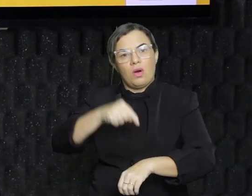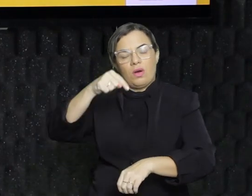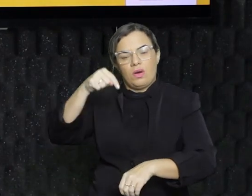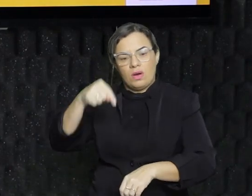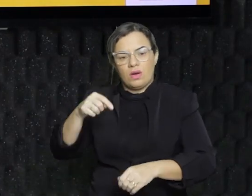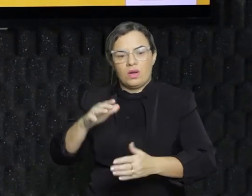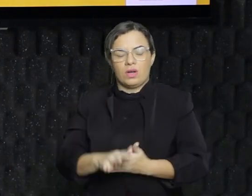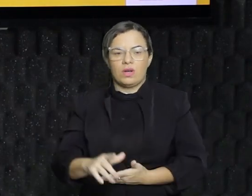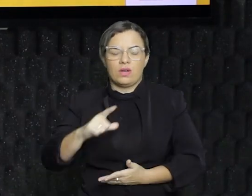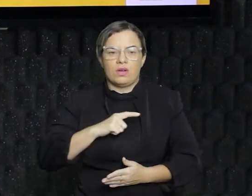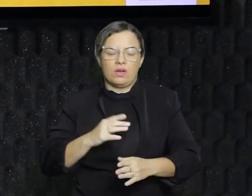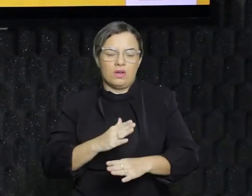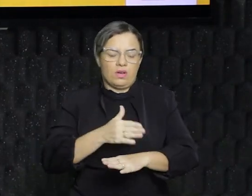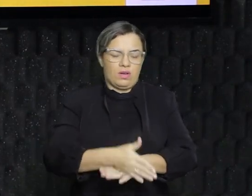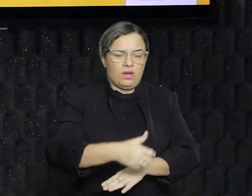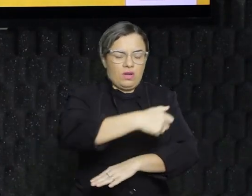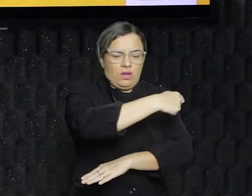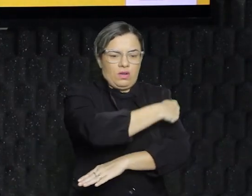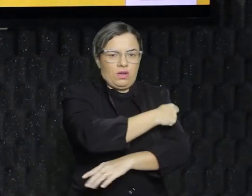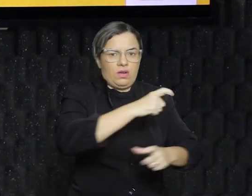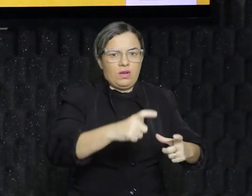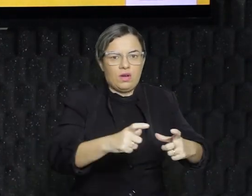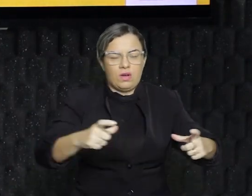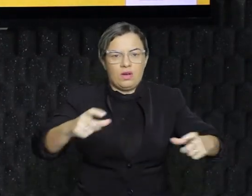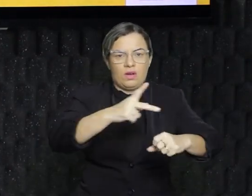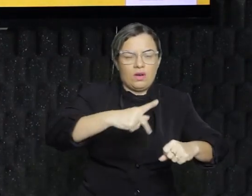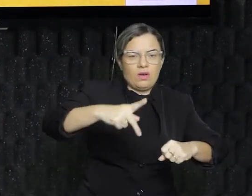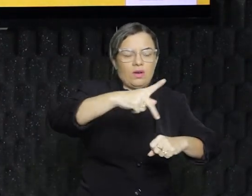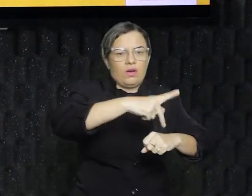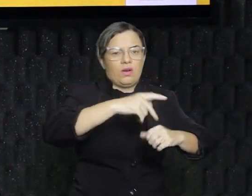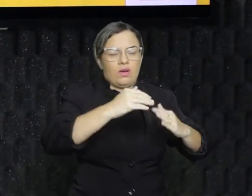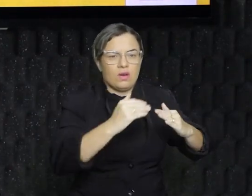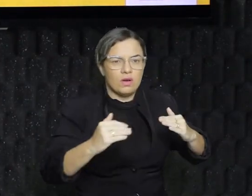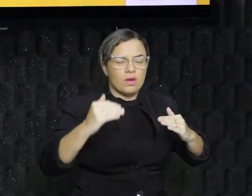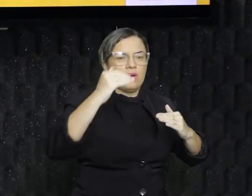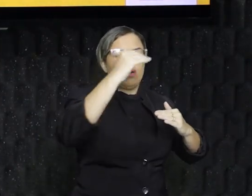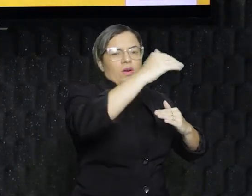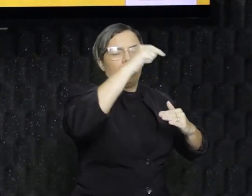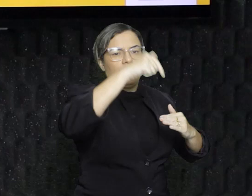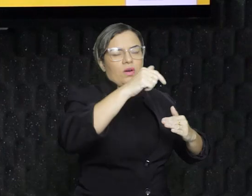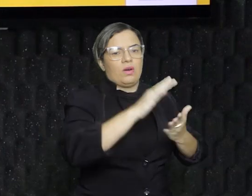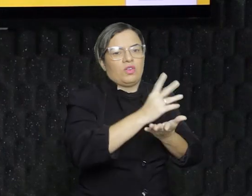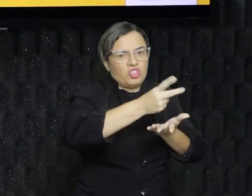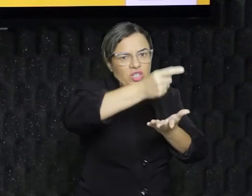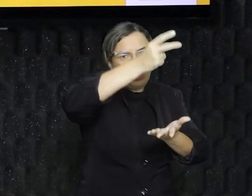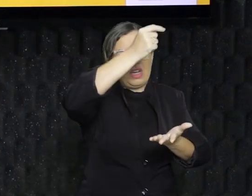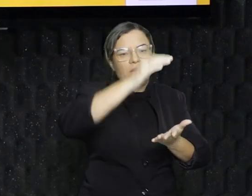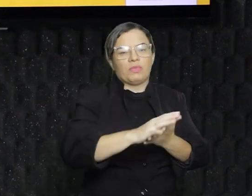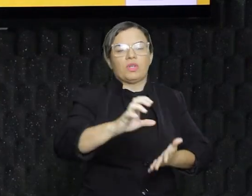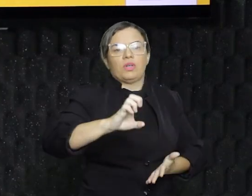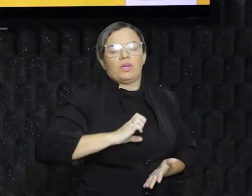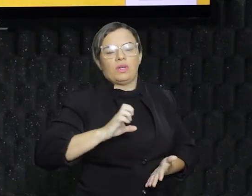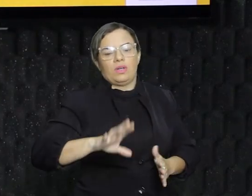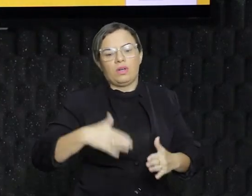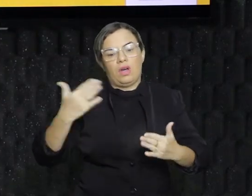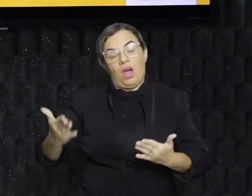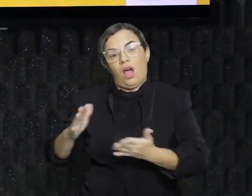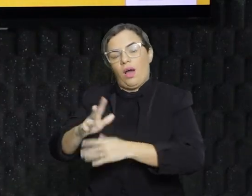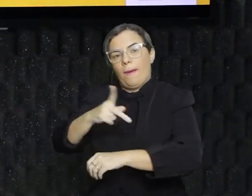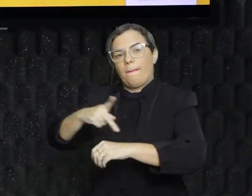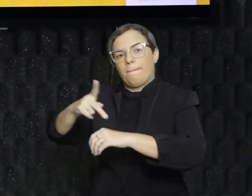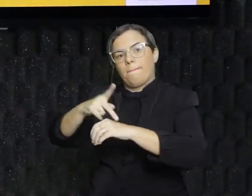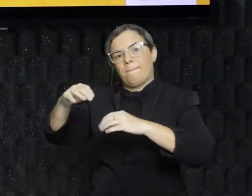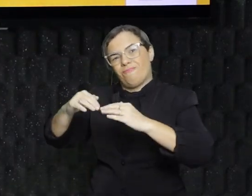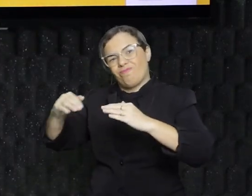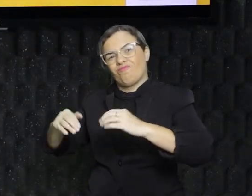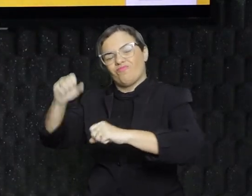às vacinas, em grande maioria, foram países desenvolvidos, ou seja, regiões de maior capital. E os países mais pobres, as regiões mais